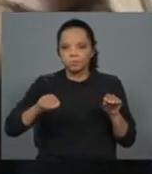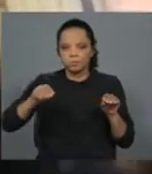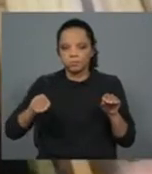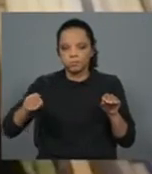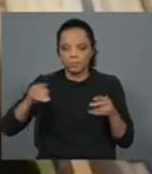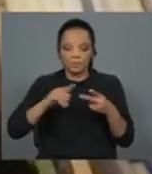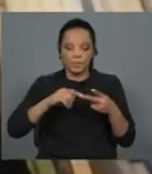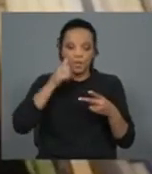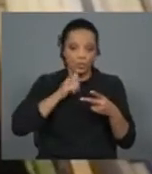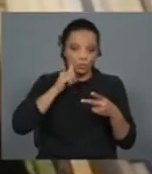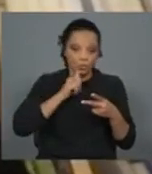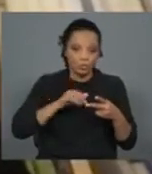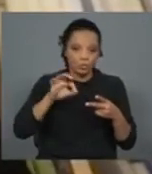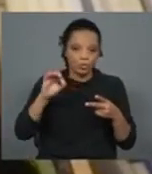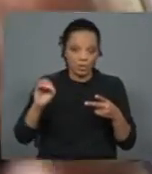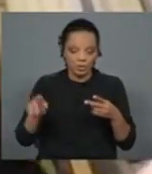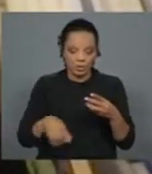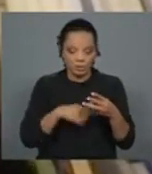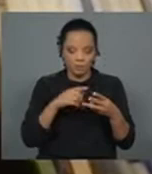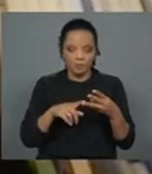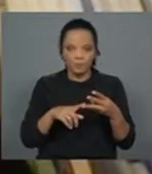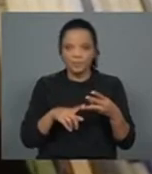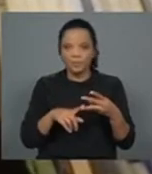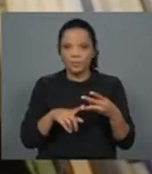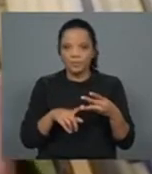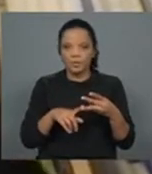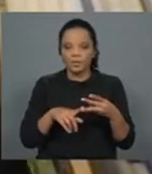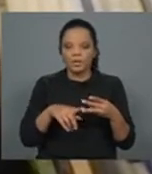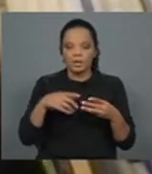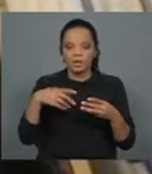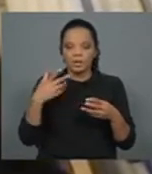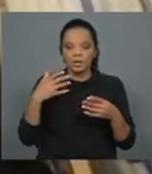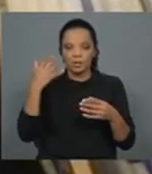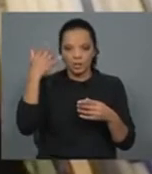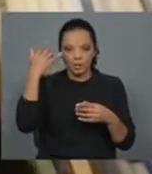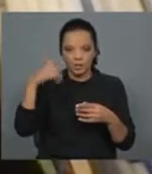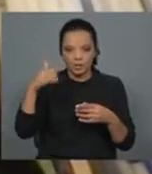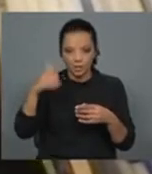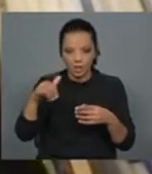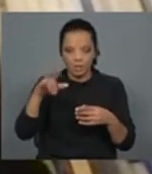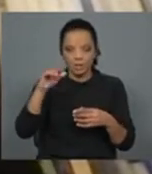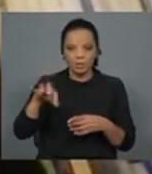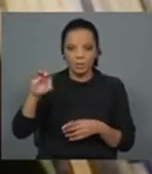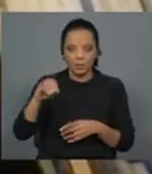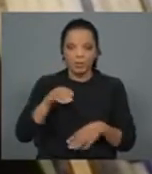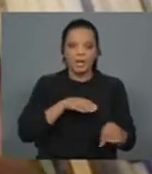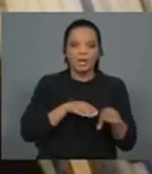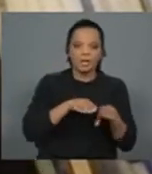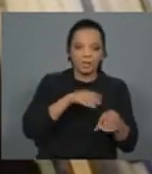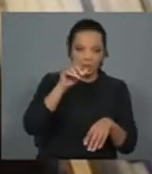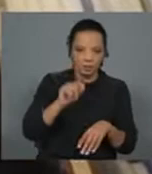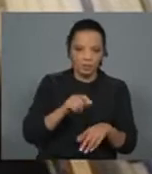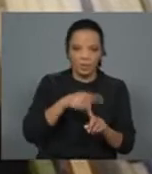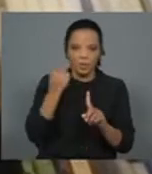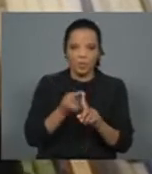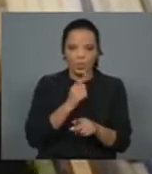houve o sismo de La Snam em Argélia em 80, houve sismos também em Itália, de Irpínia, no mesmo ano,